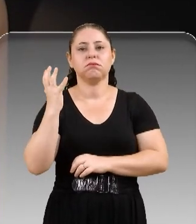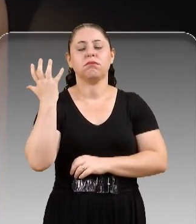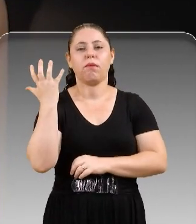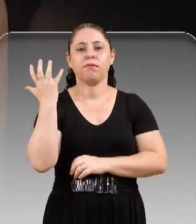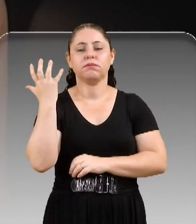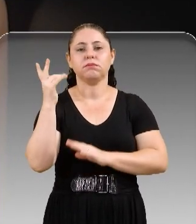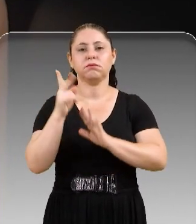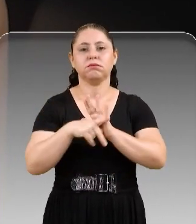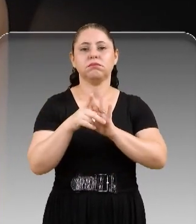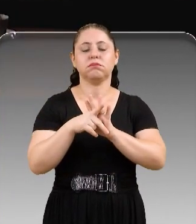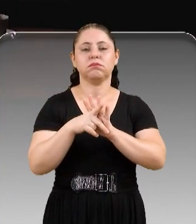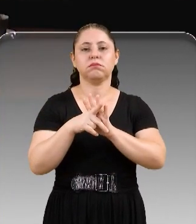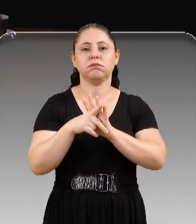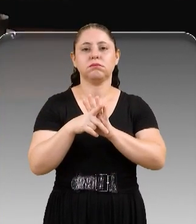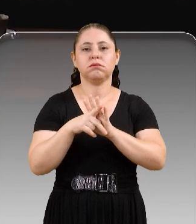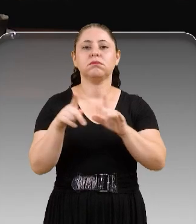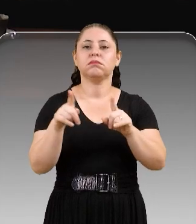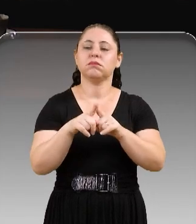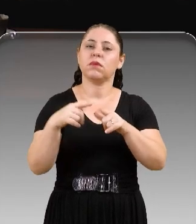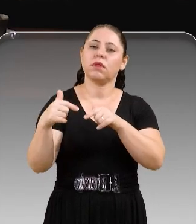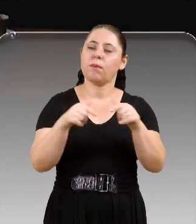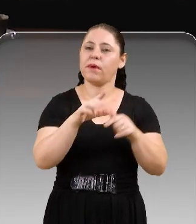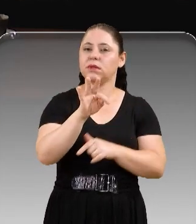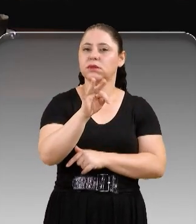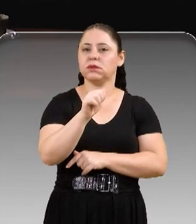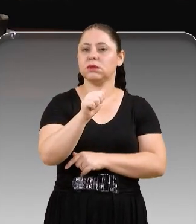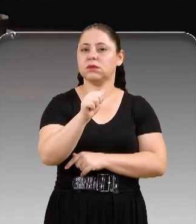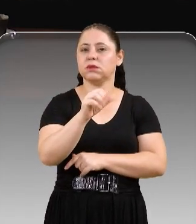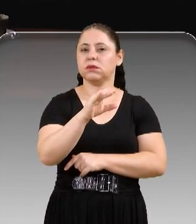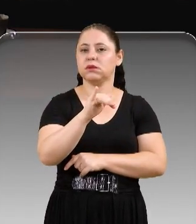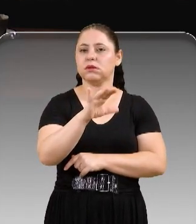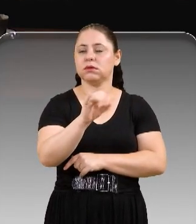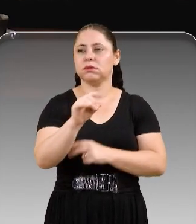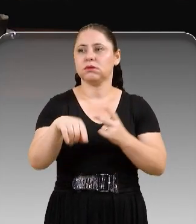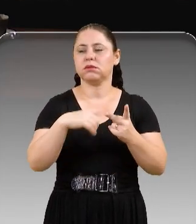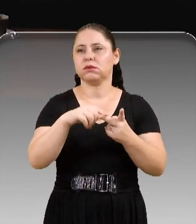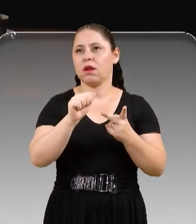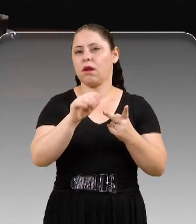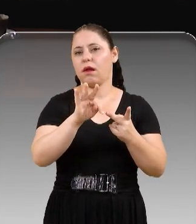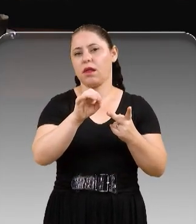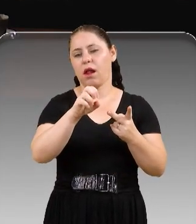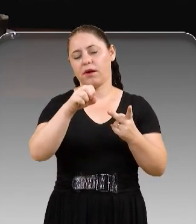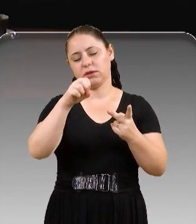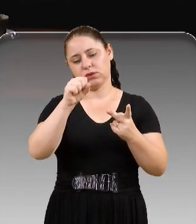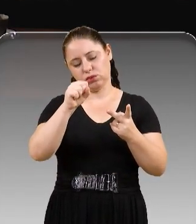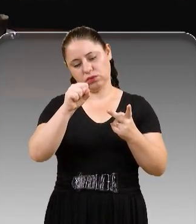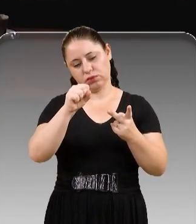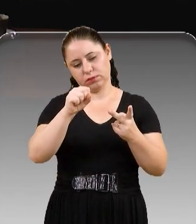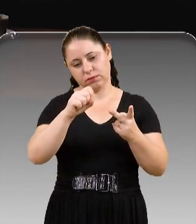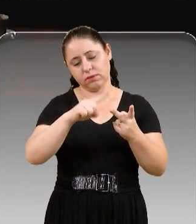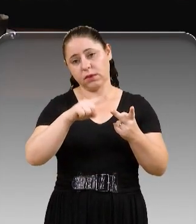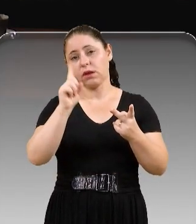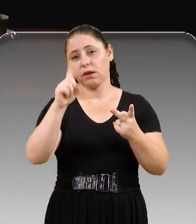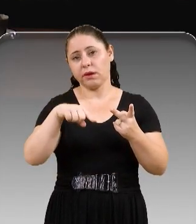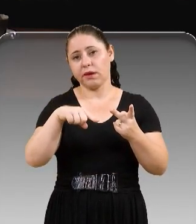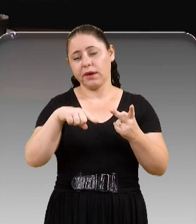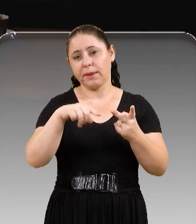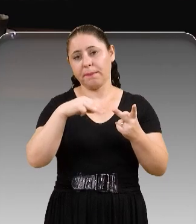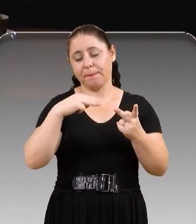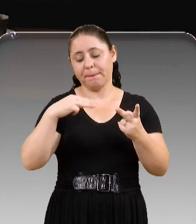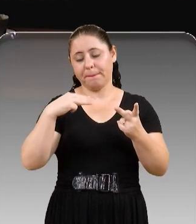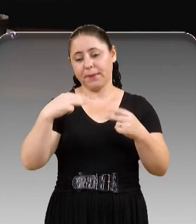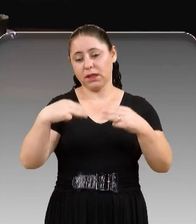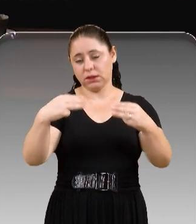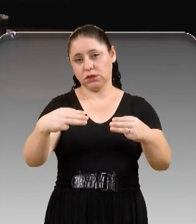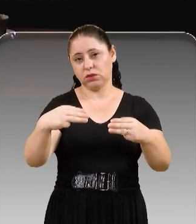relação ao projeto vindo. Ali eu trabalhei com o professor Cássio Scarpinella Bueno, com o professor Atos Guzmão Carneiro, que foi